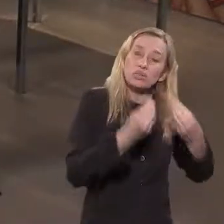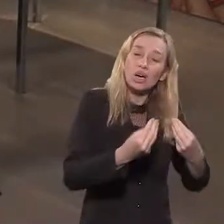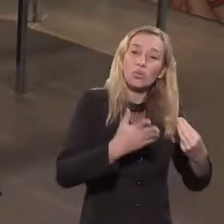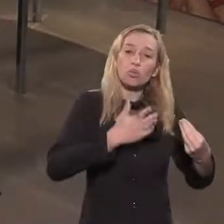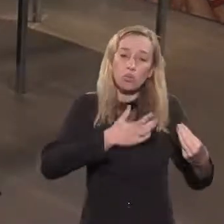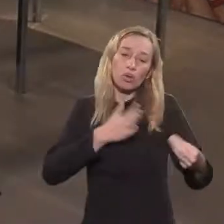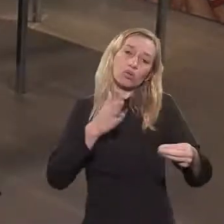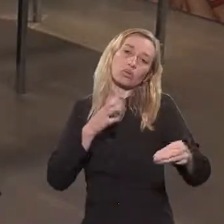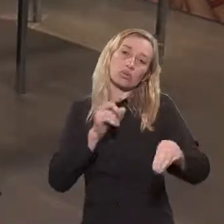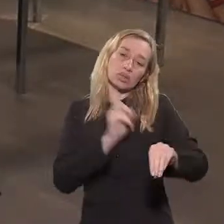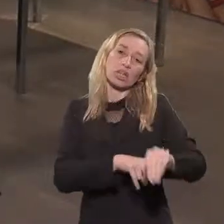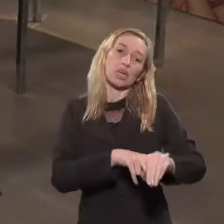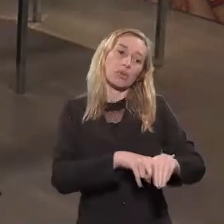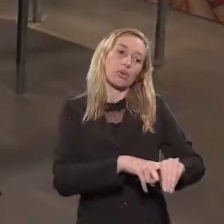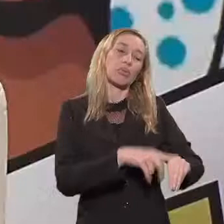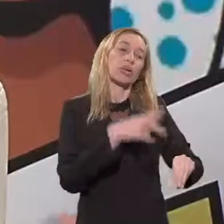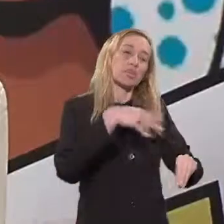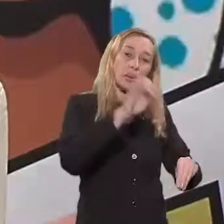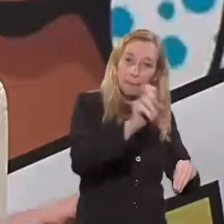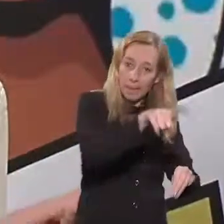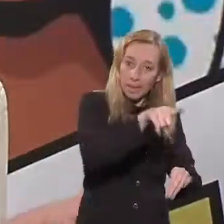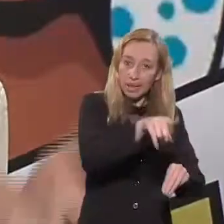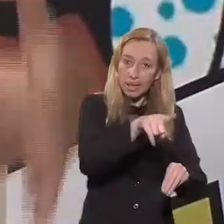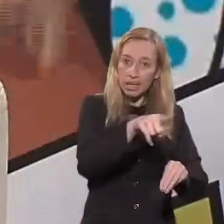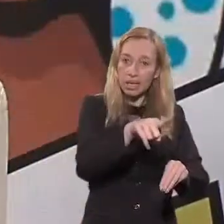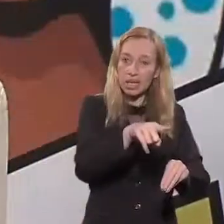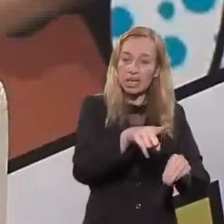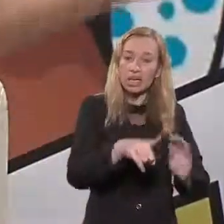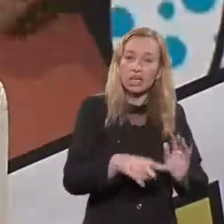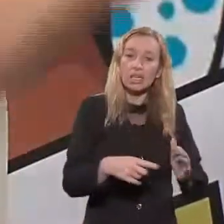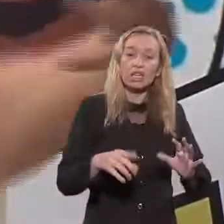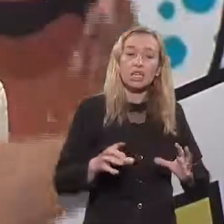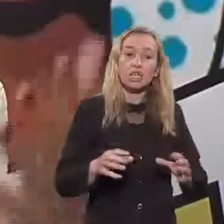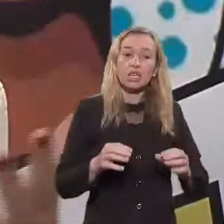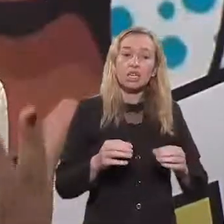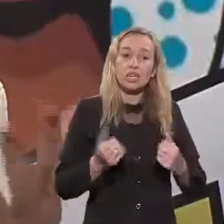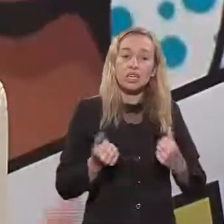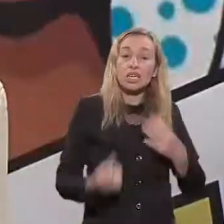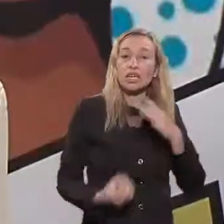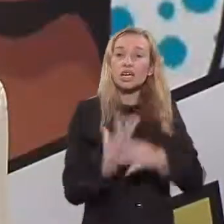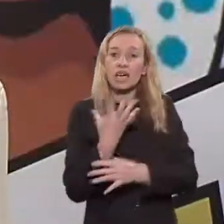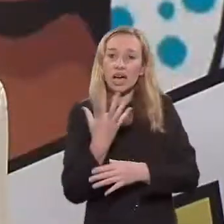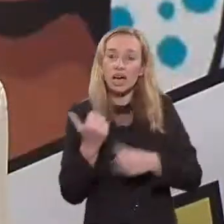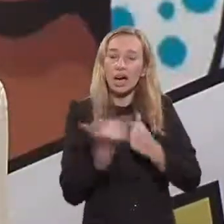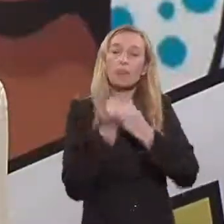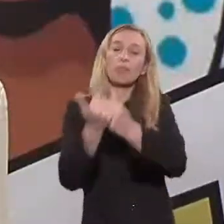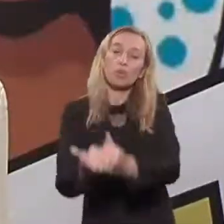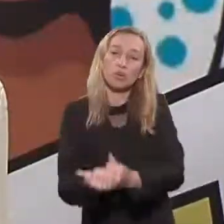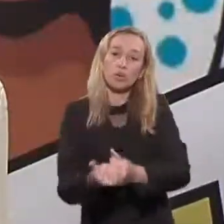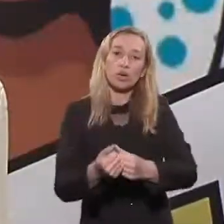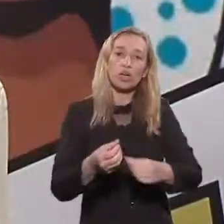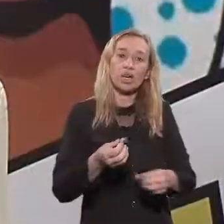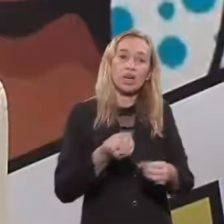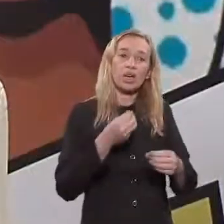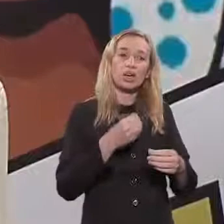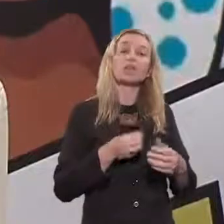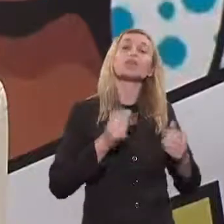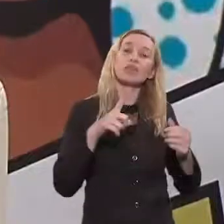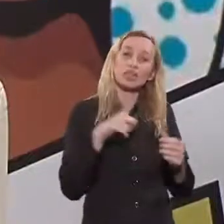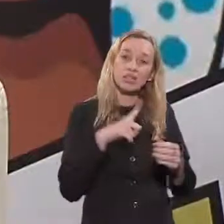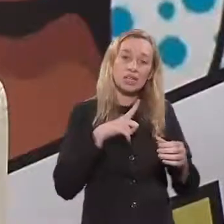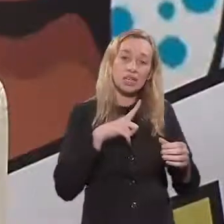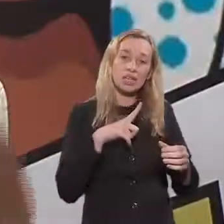doar essa minha hora para essa mãe, sabe? E formar redes de apoio. Eu acho que é isso que vai transformar a